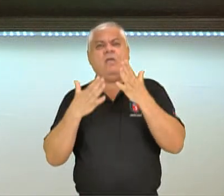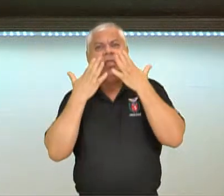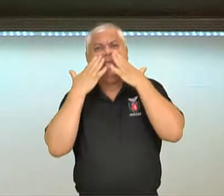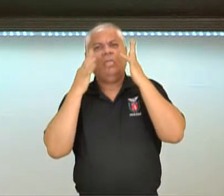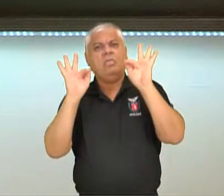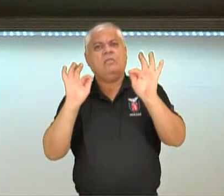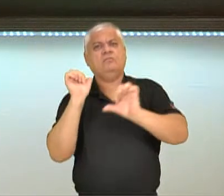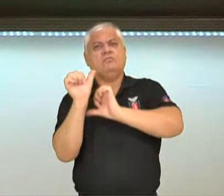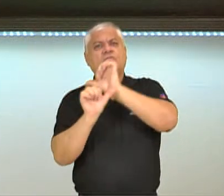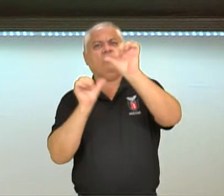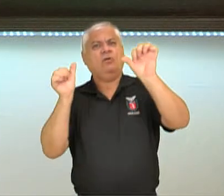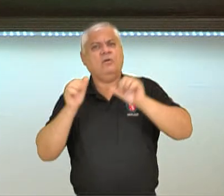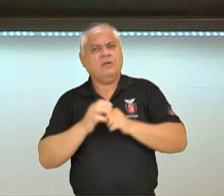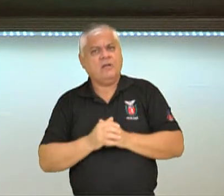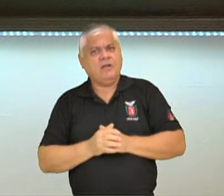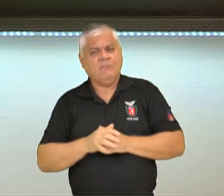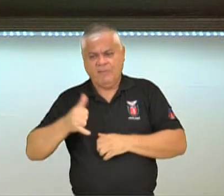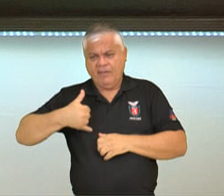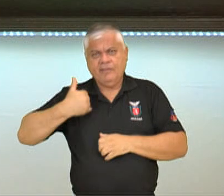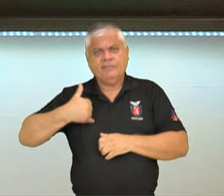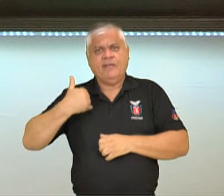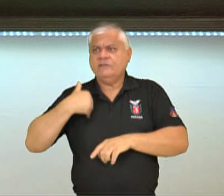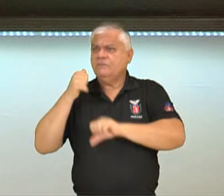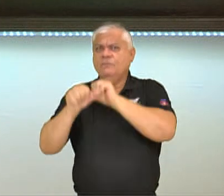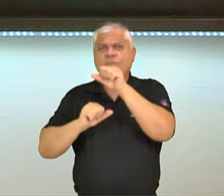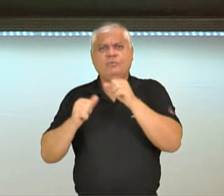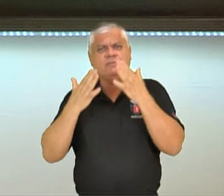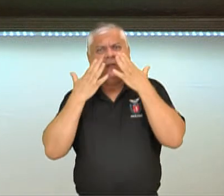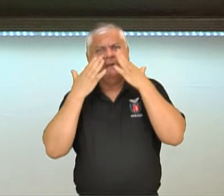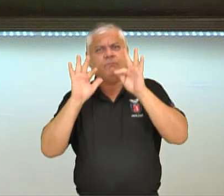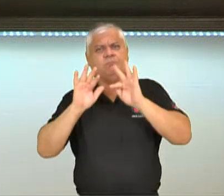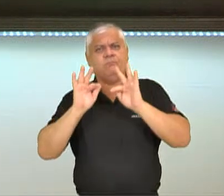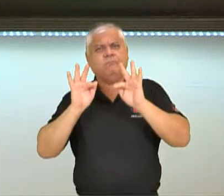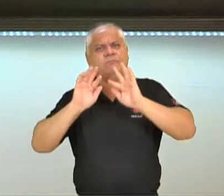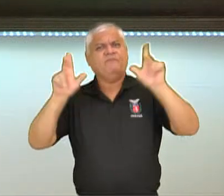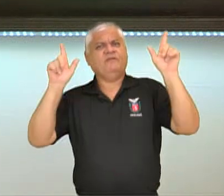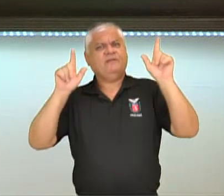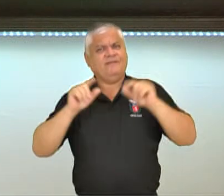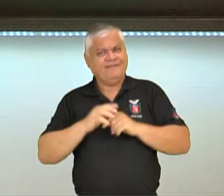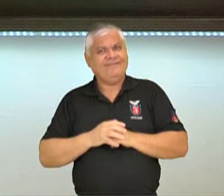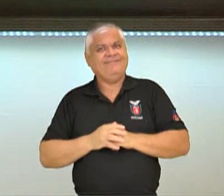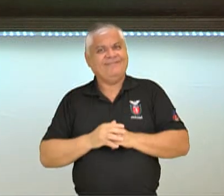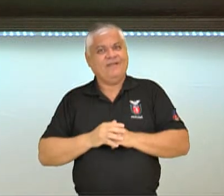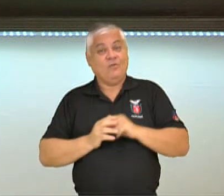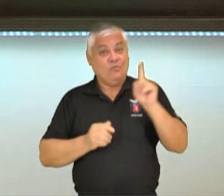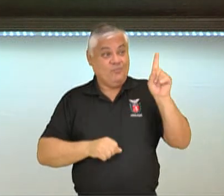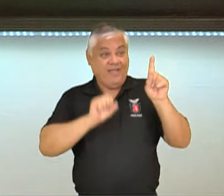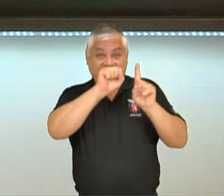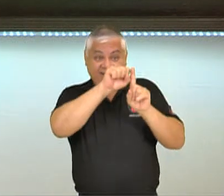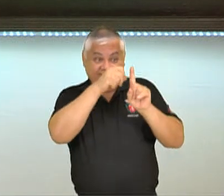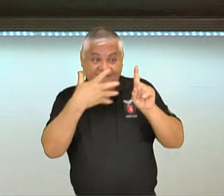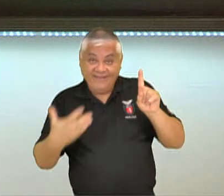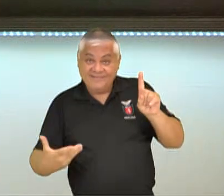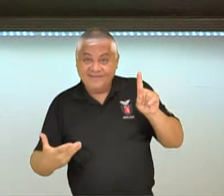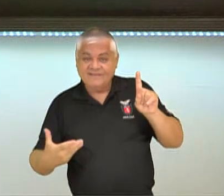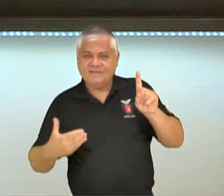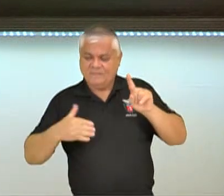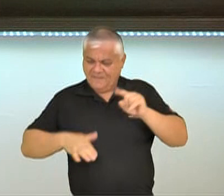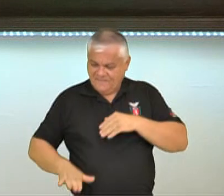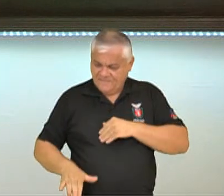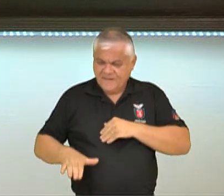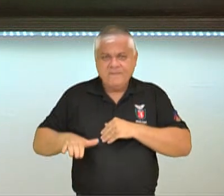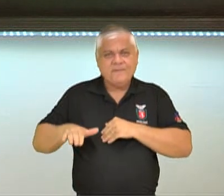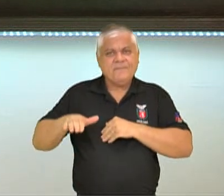mal para a pessoa quando ela está numa idade mais avançada. Então, várias características, só que em momentos diferentes da vida.